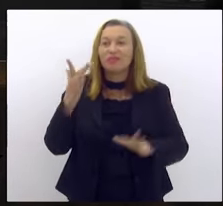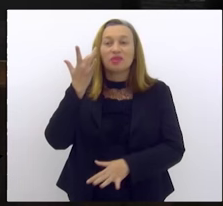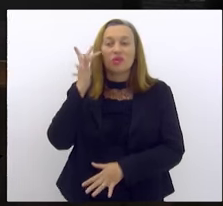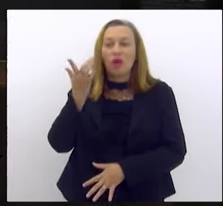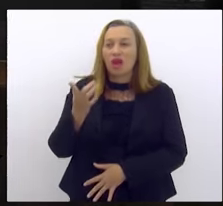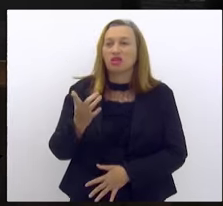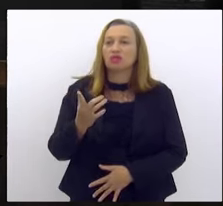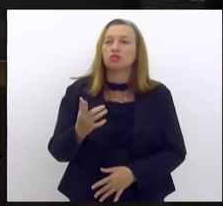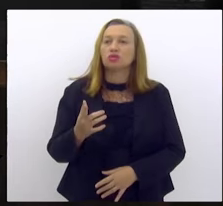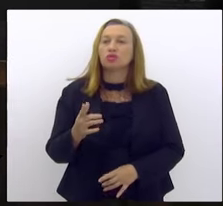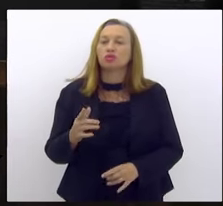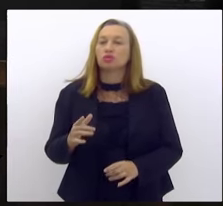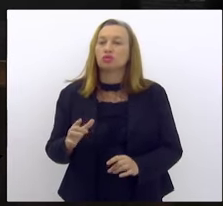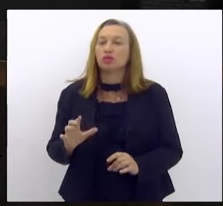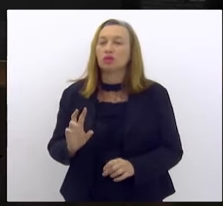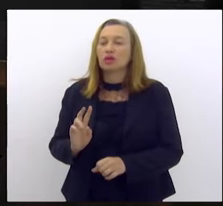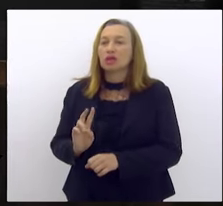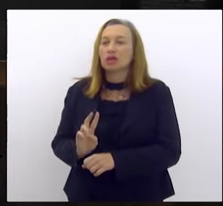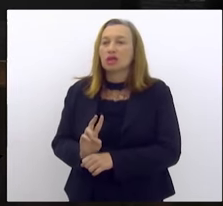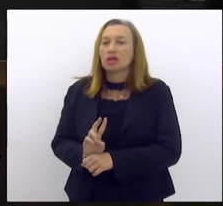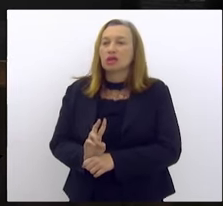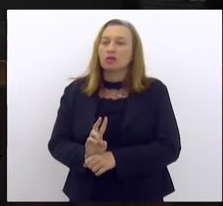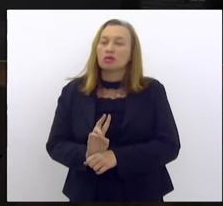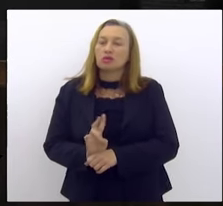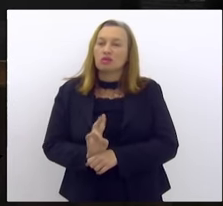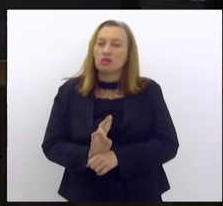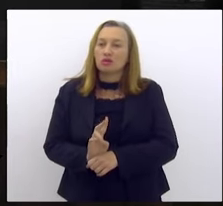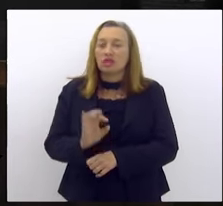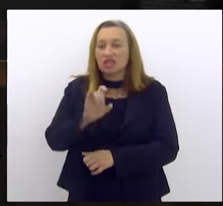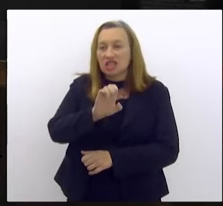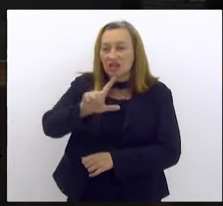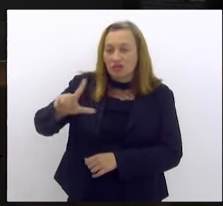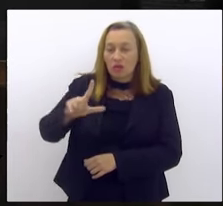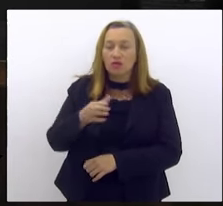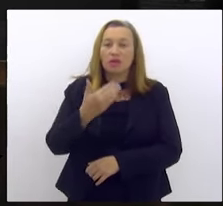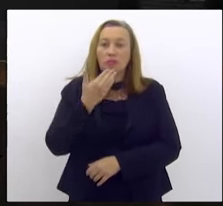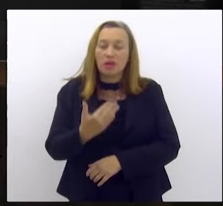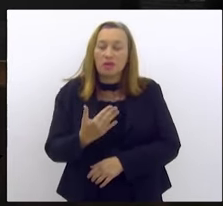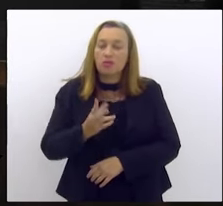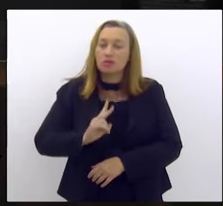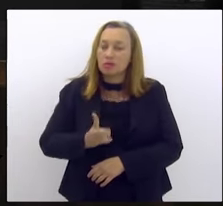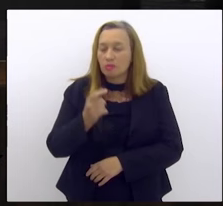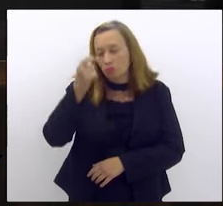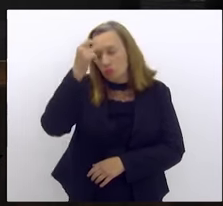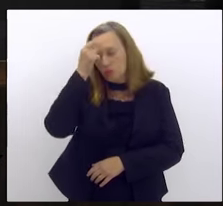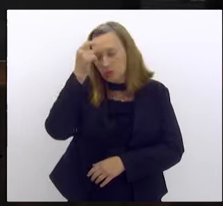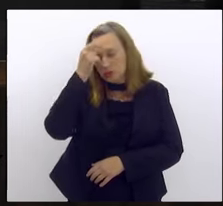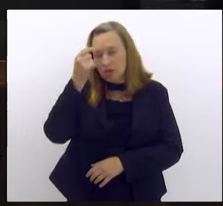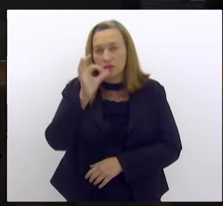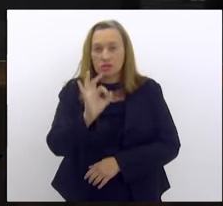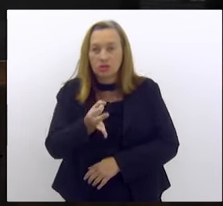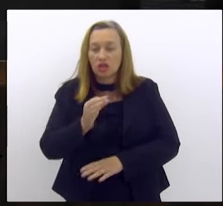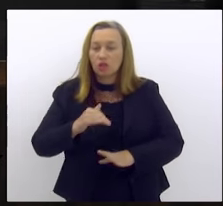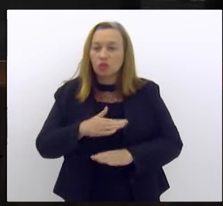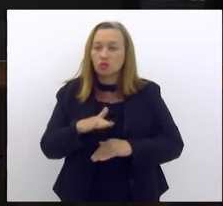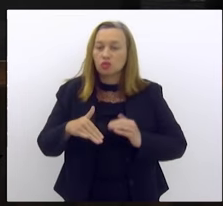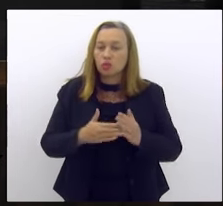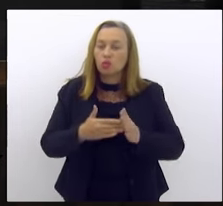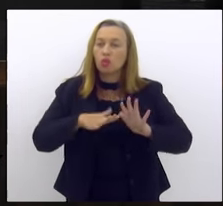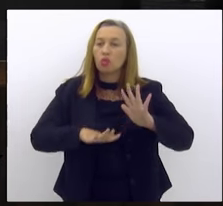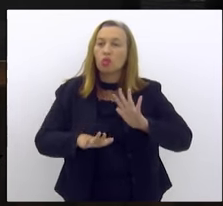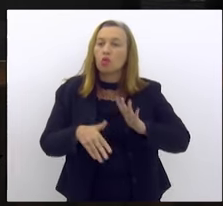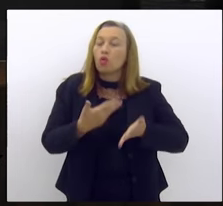os agentes civis, porque não tem nada a ver, né? A gente pediu sempre muito bom senso, óbvio, com todo zelo e respeito a